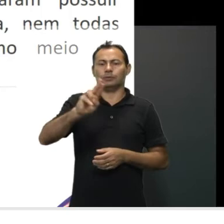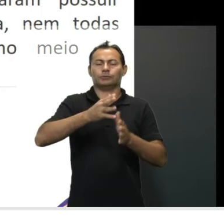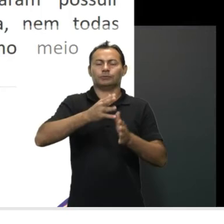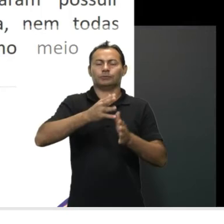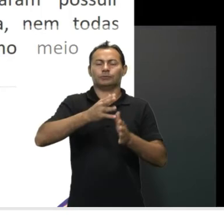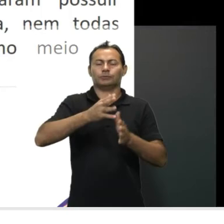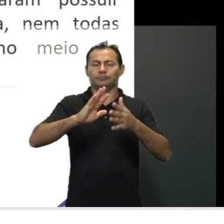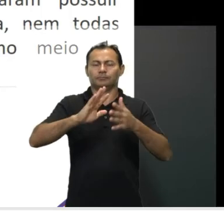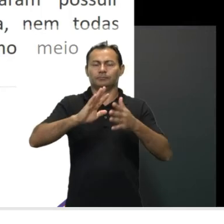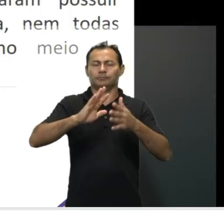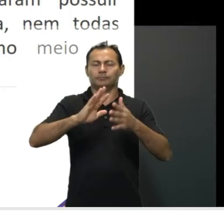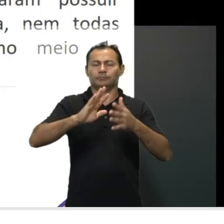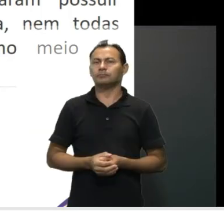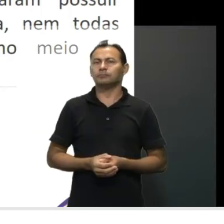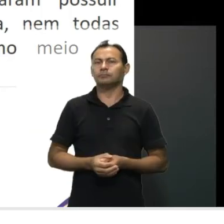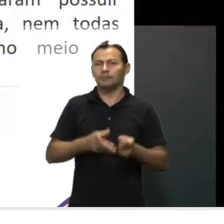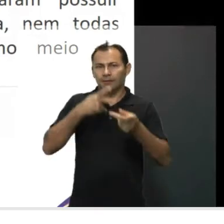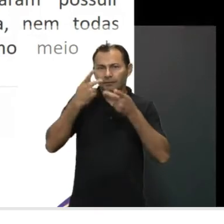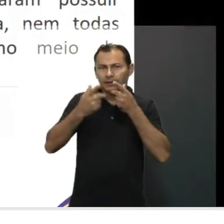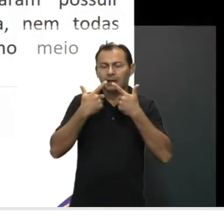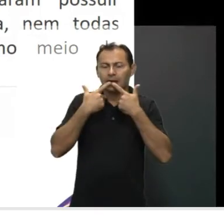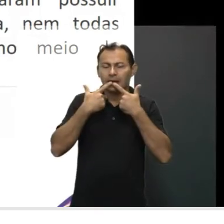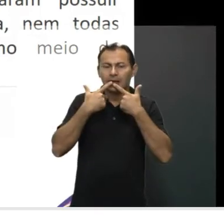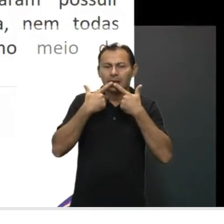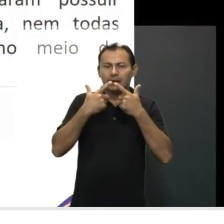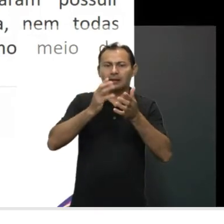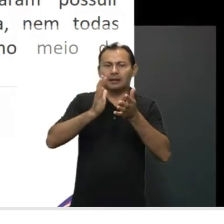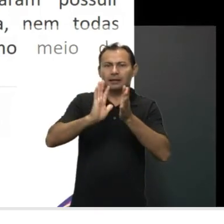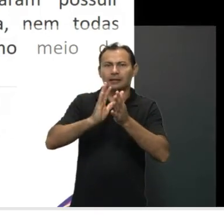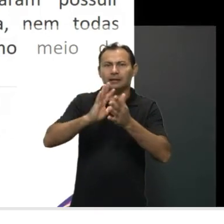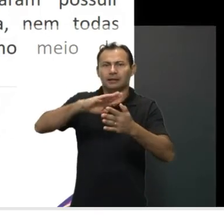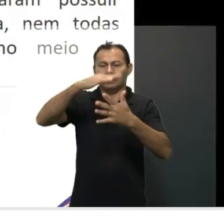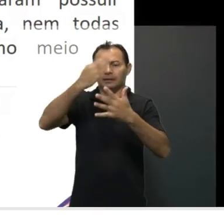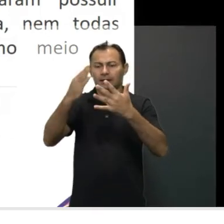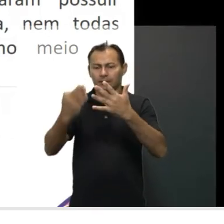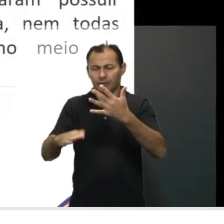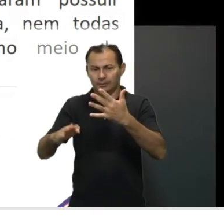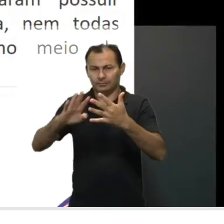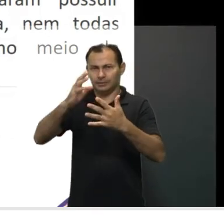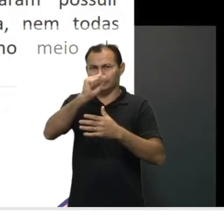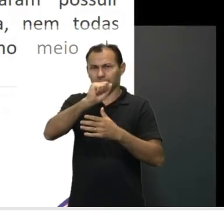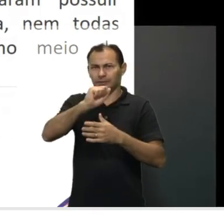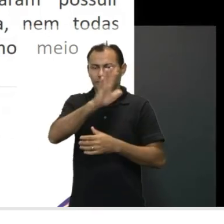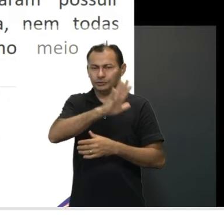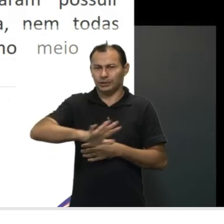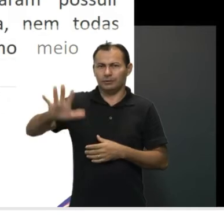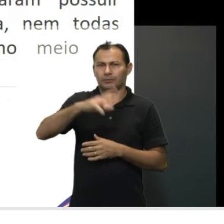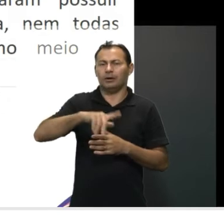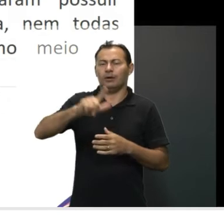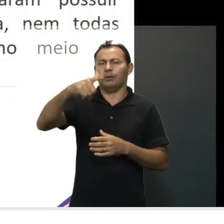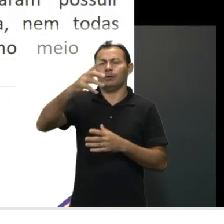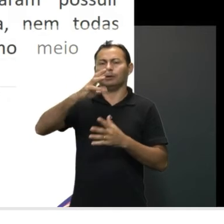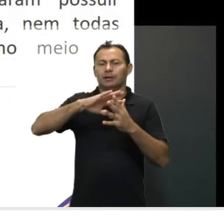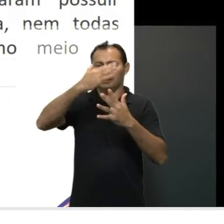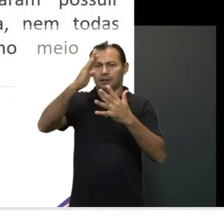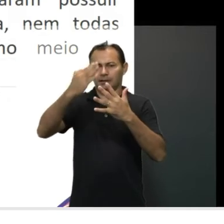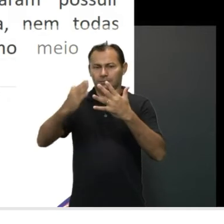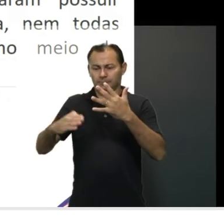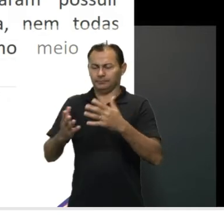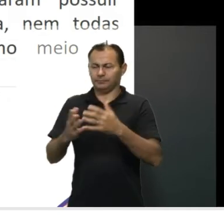as vezes que eu mencionar a expressão língua de sinais, eu estou falando de modo geral, tá? Outras línguas de